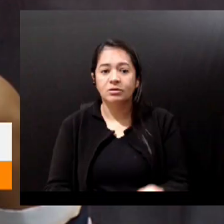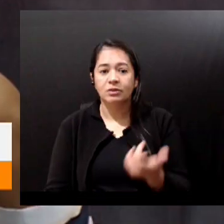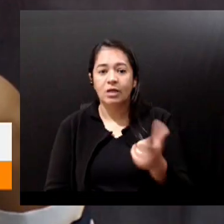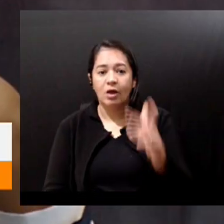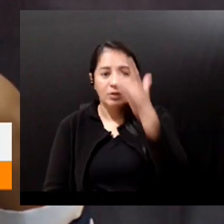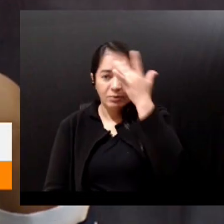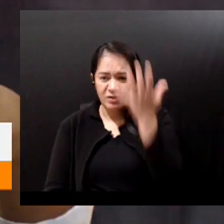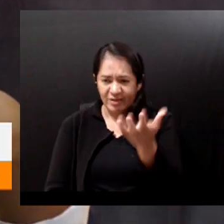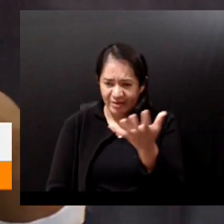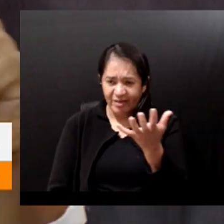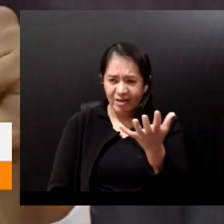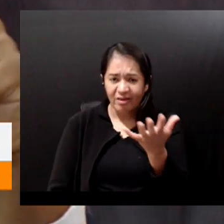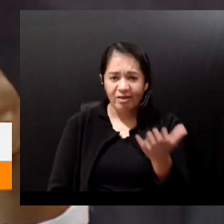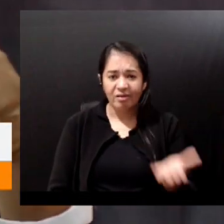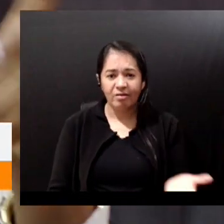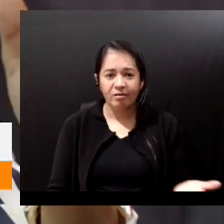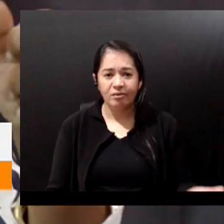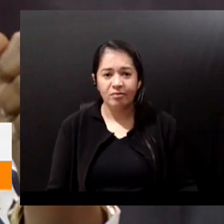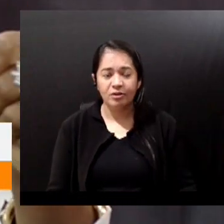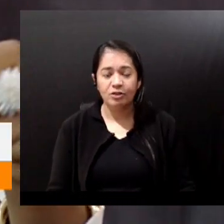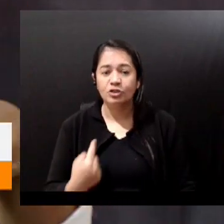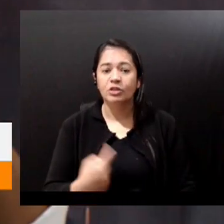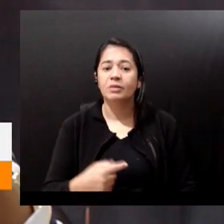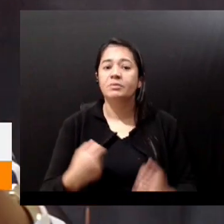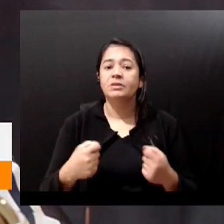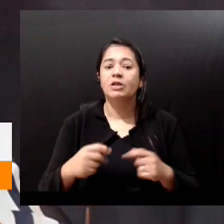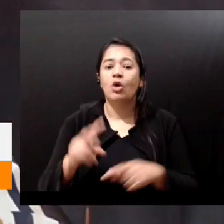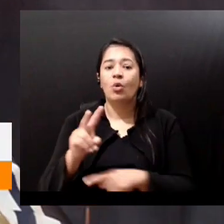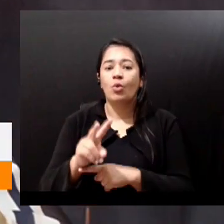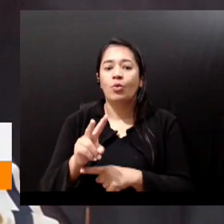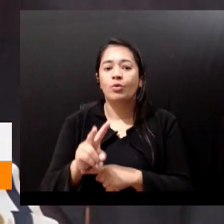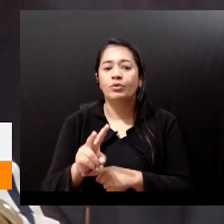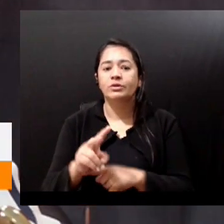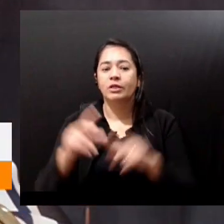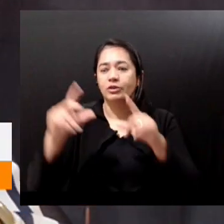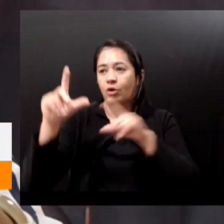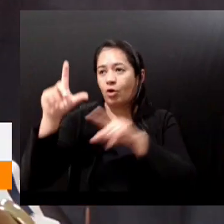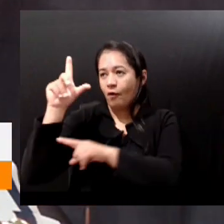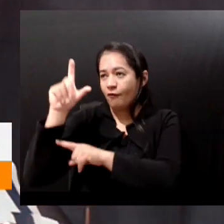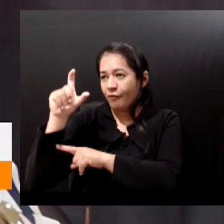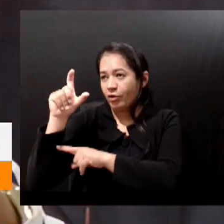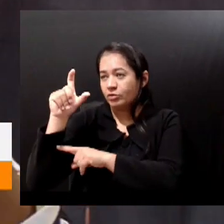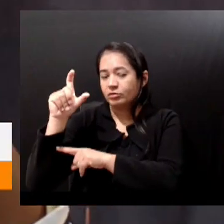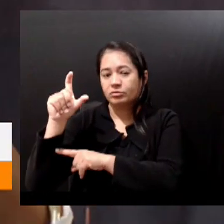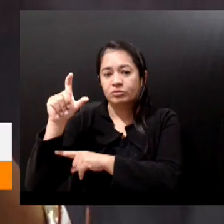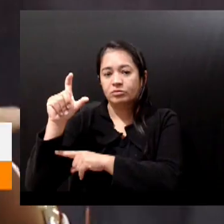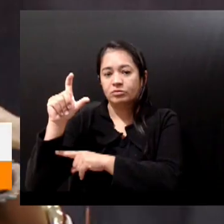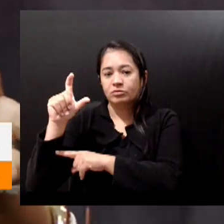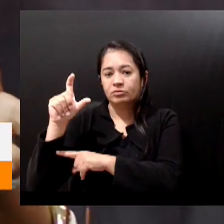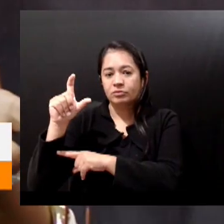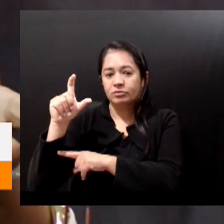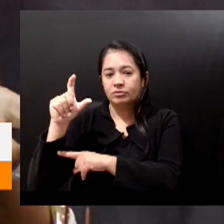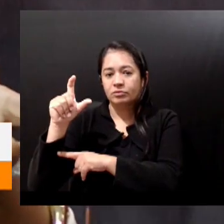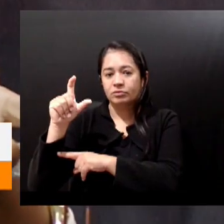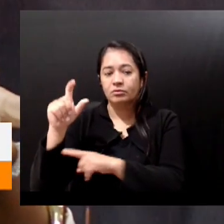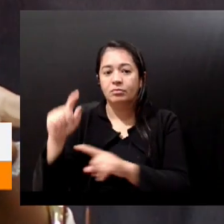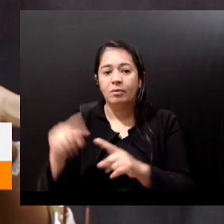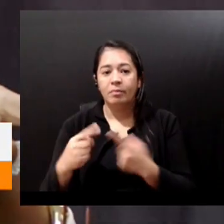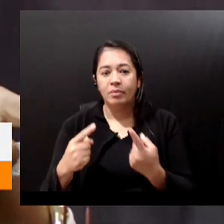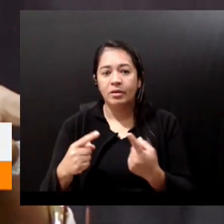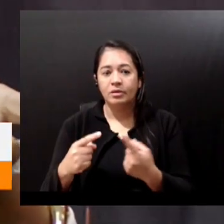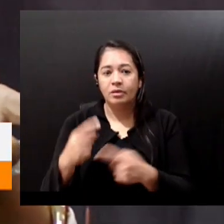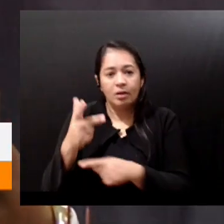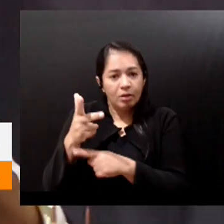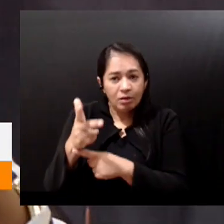coisa, a gente tem muito cuidado com fotos, né? Ai, não vou tirar foto de terceiros sem autorização. Mas e filmar terceiros? Mesma coisa,